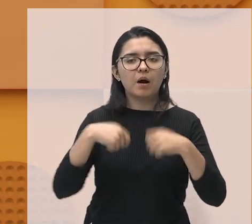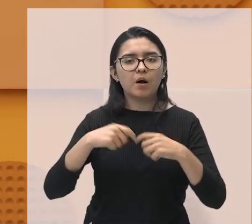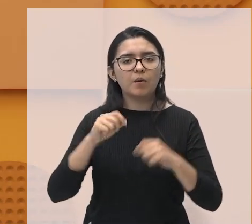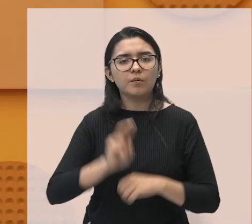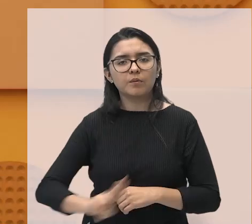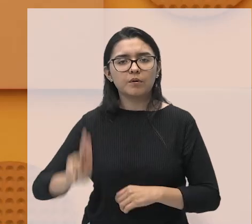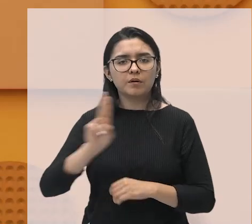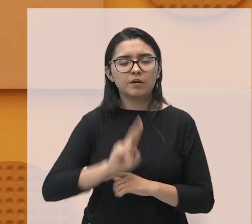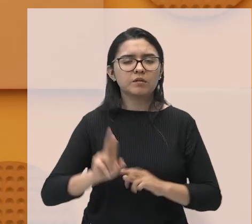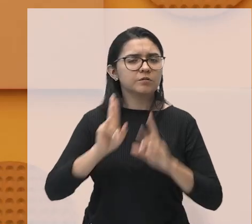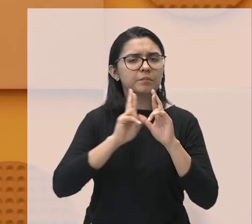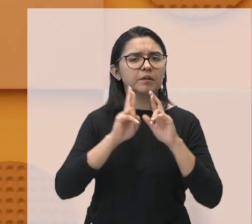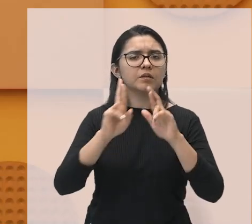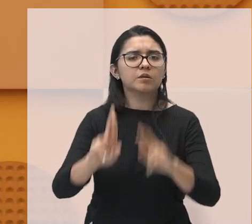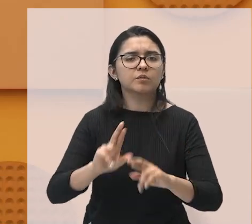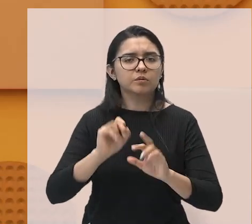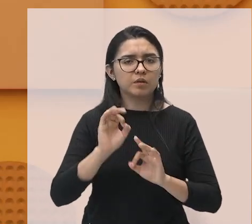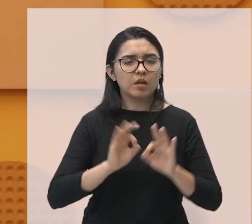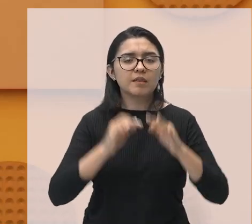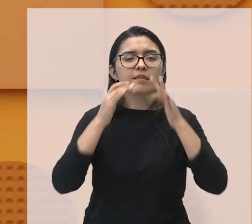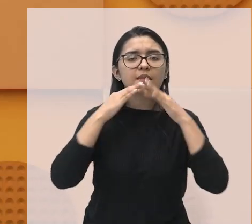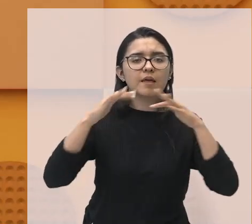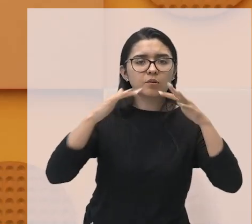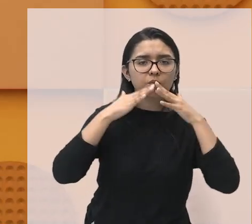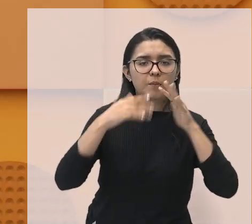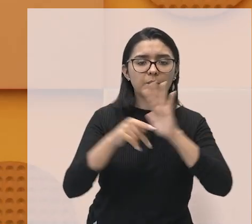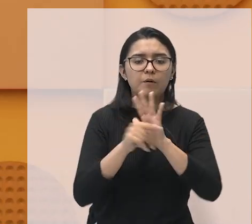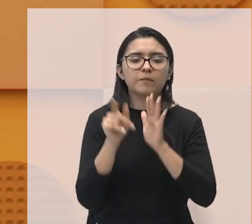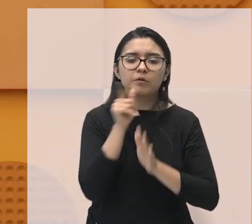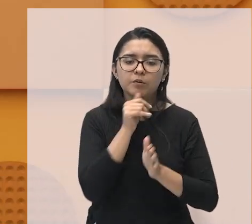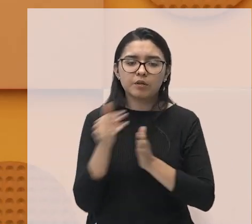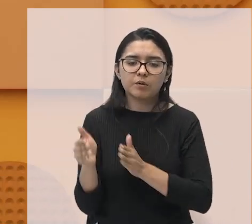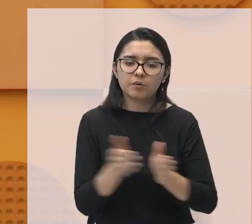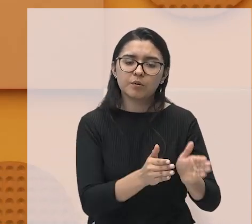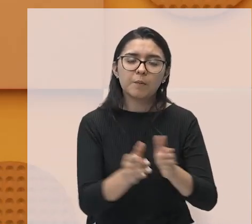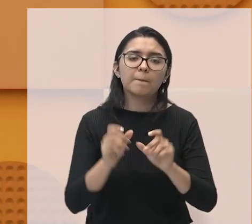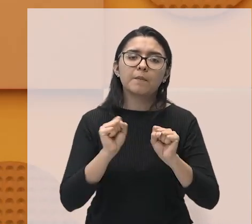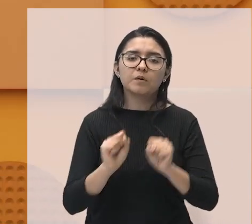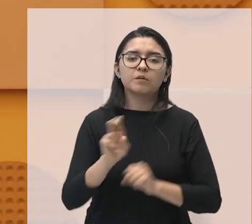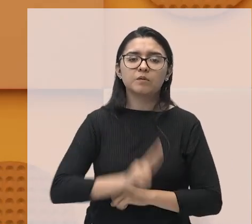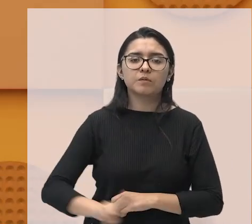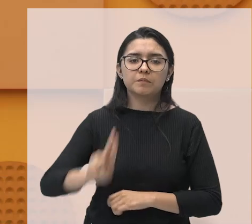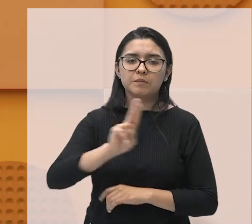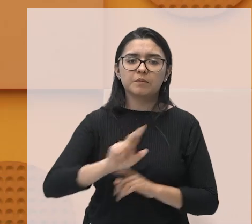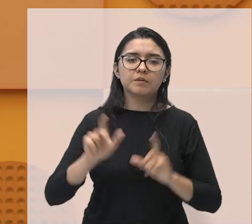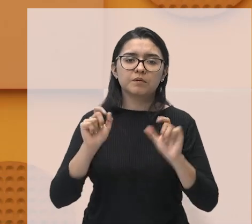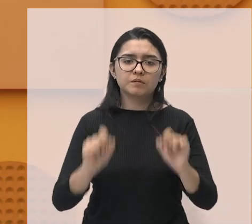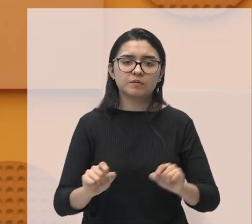né, respeitando a dinâmica natural dos rios, e que elas possam ser usadas de